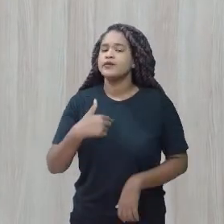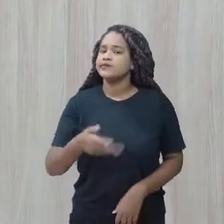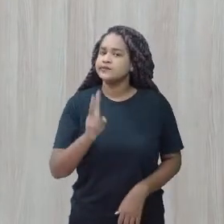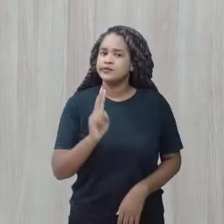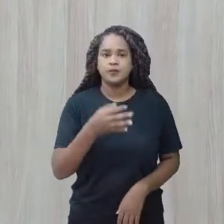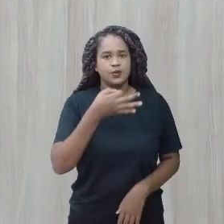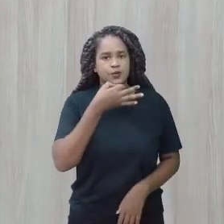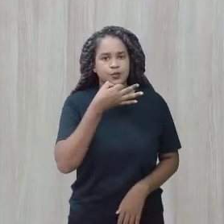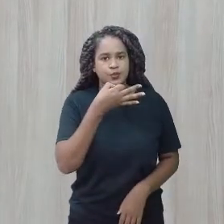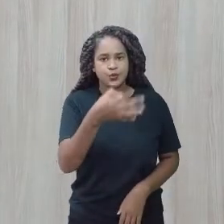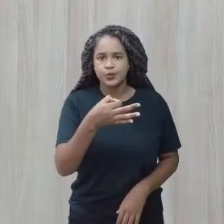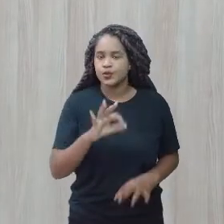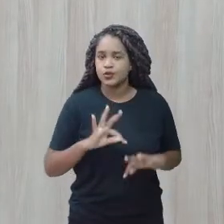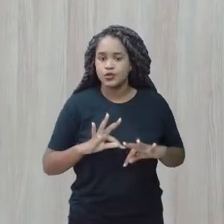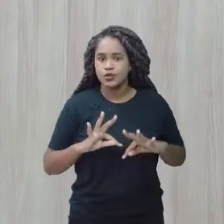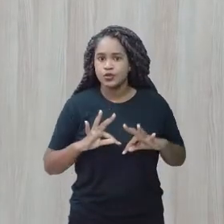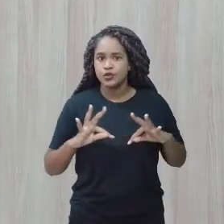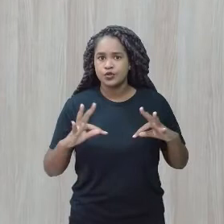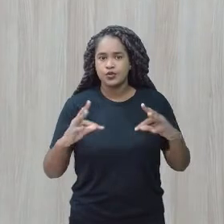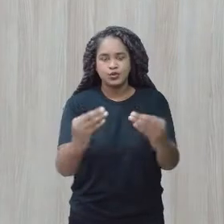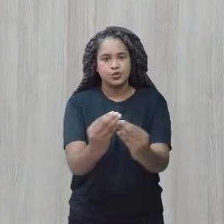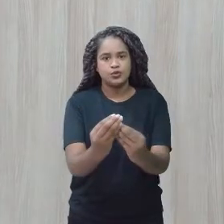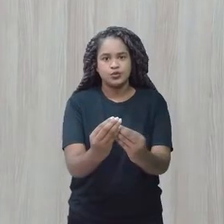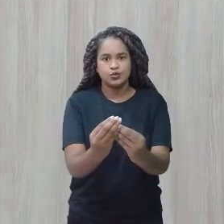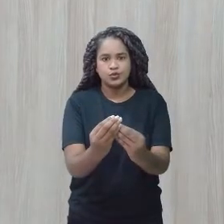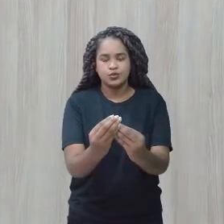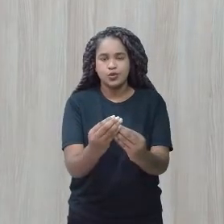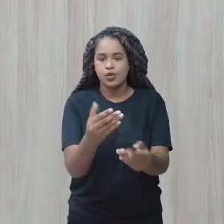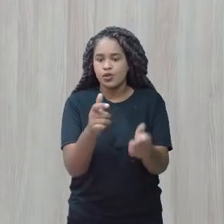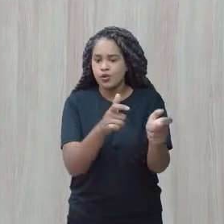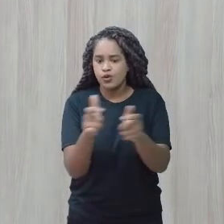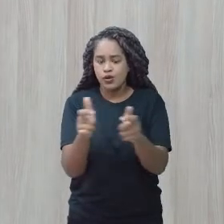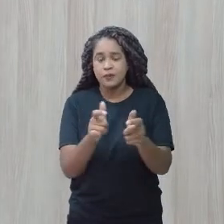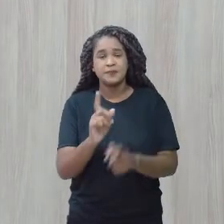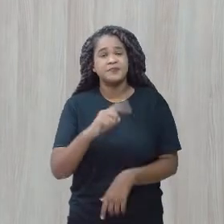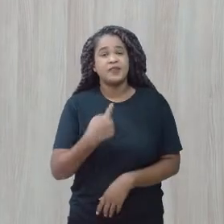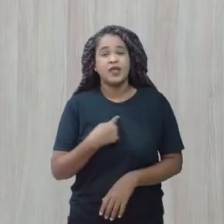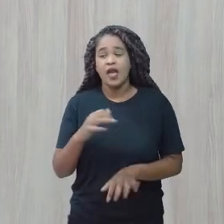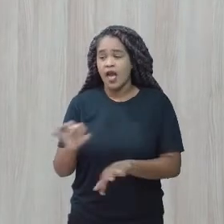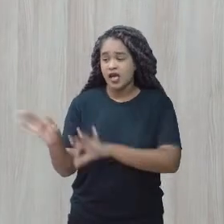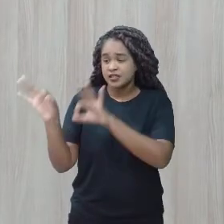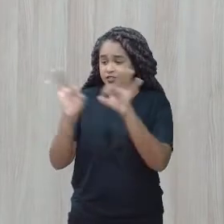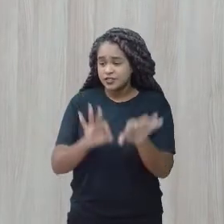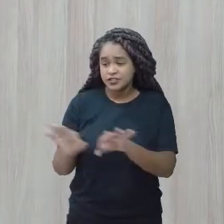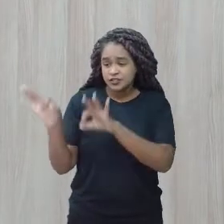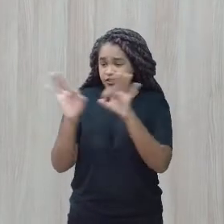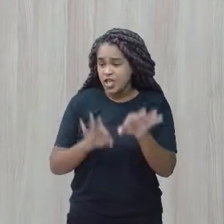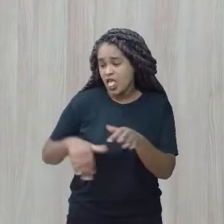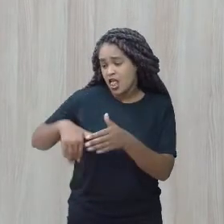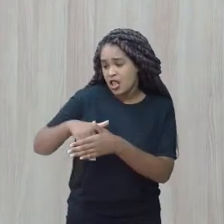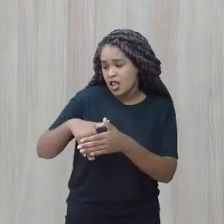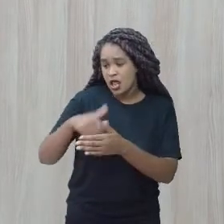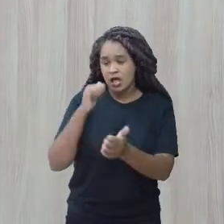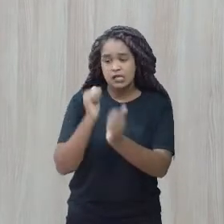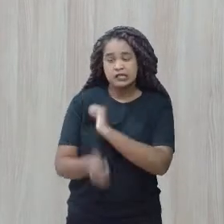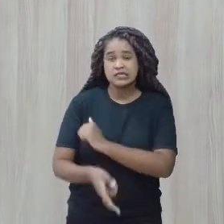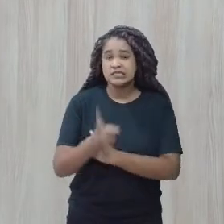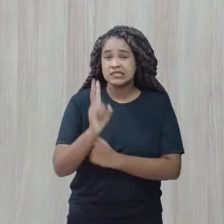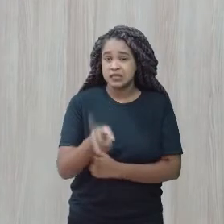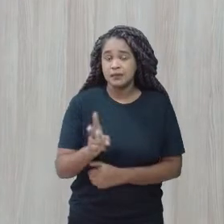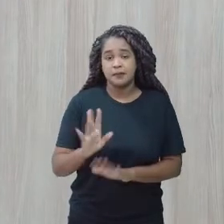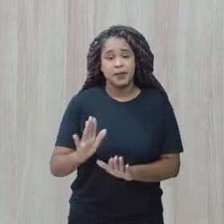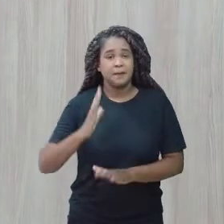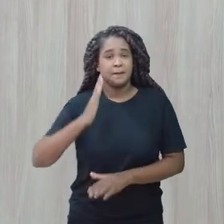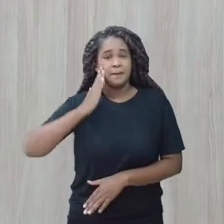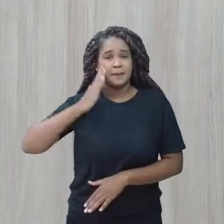fazer a todos os meios de comunicação, que a gente vê muito futebol masculino especificamente, né? Porque o feminino